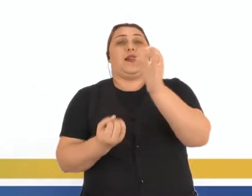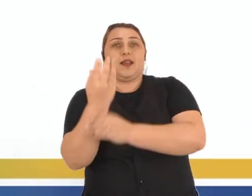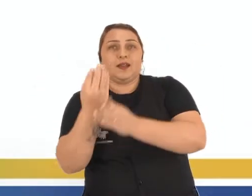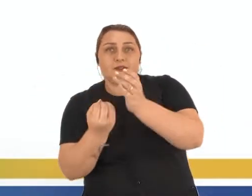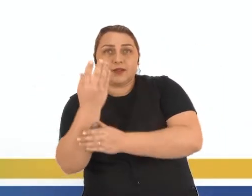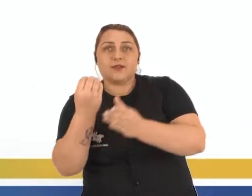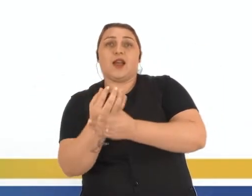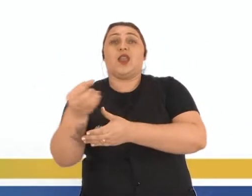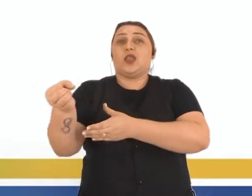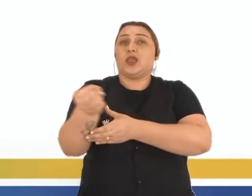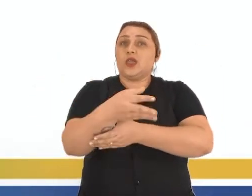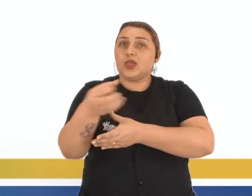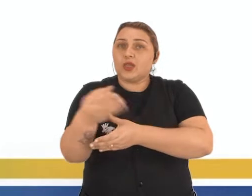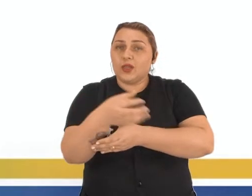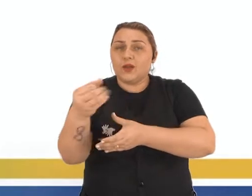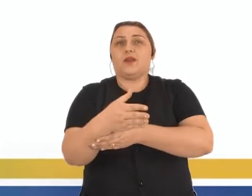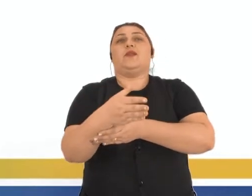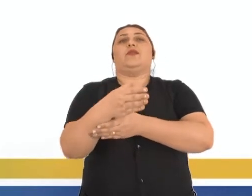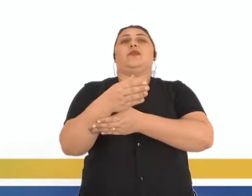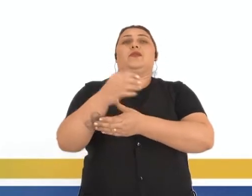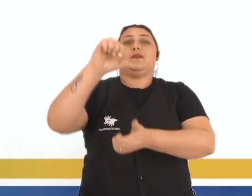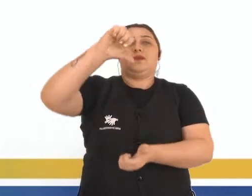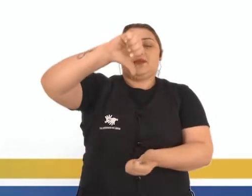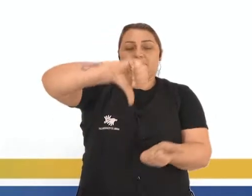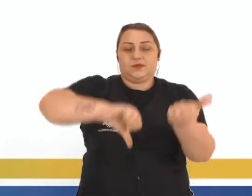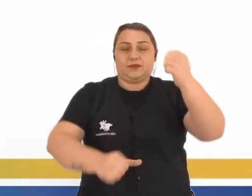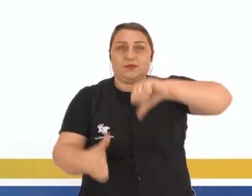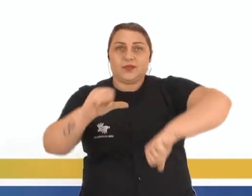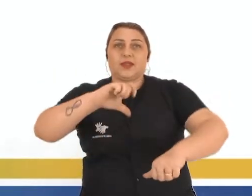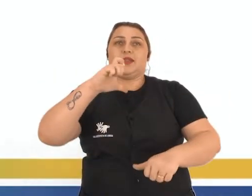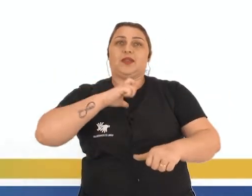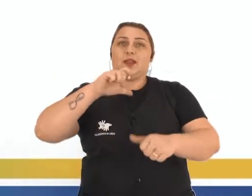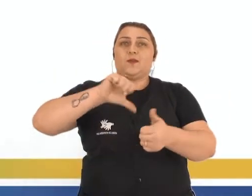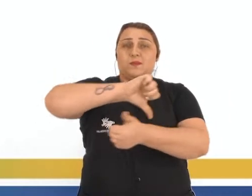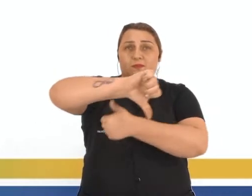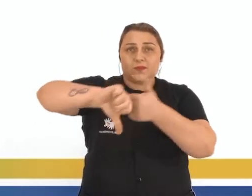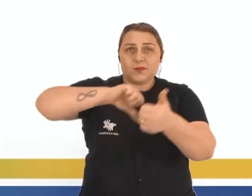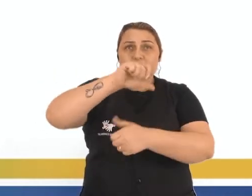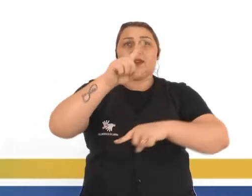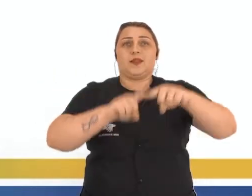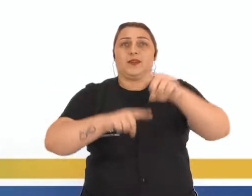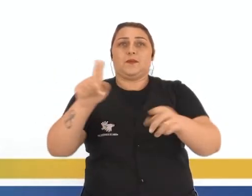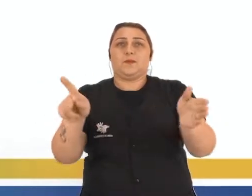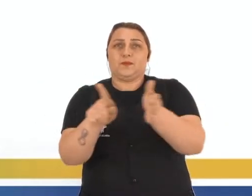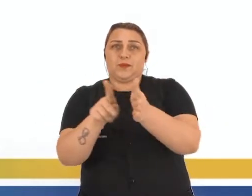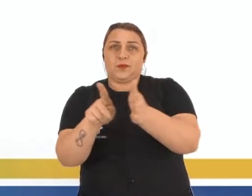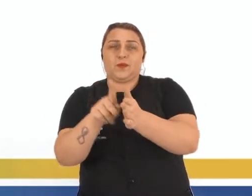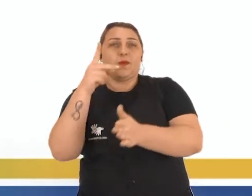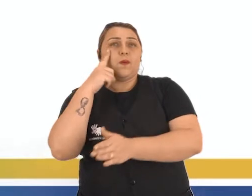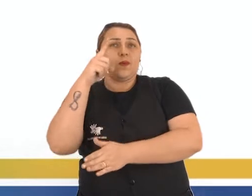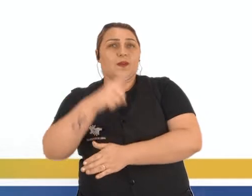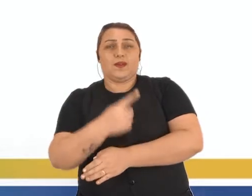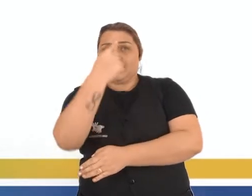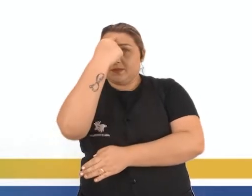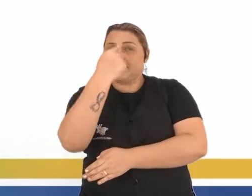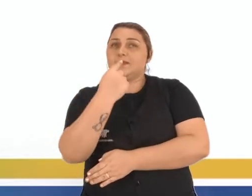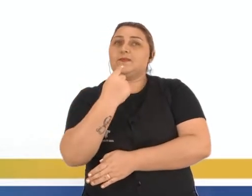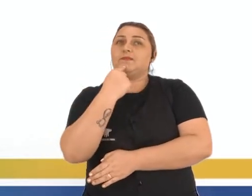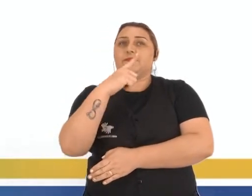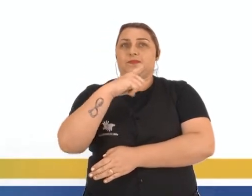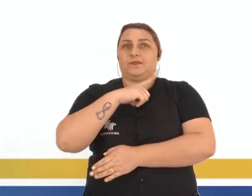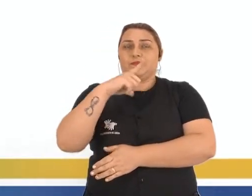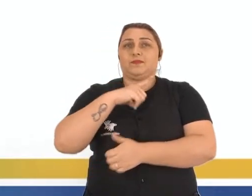formar novas substâncias. Então, tem uma alteração na composição química da matéria. Vocês olharem ali na figura, nós temos